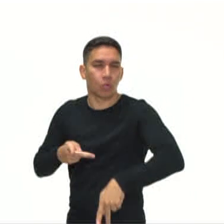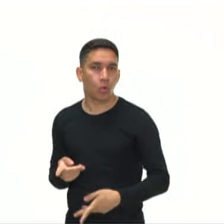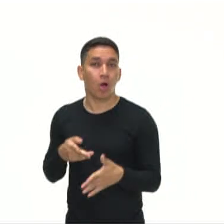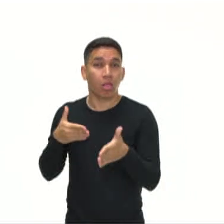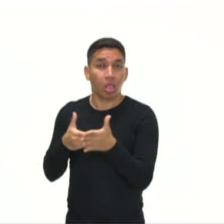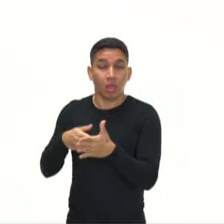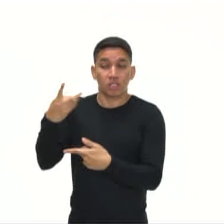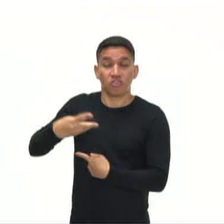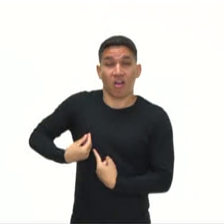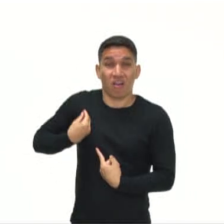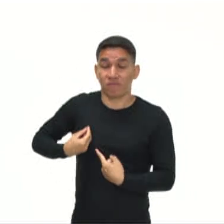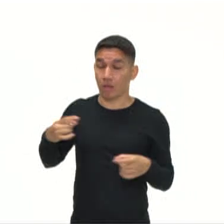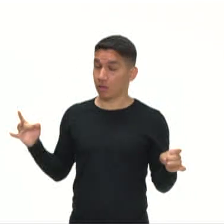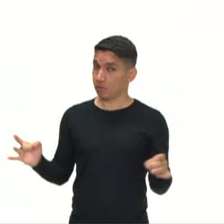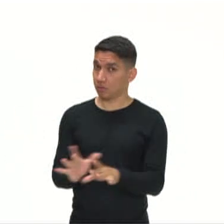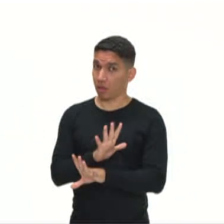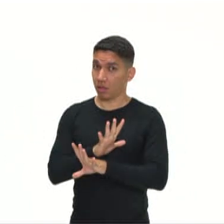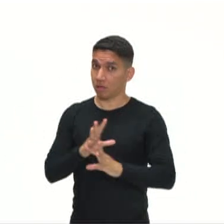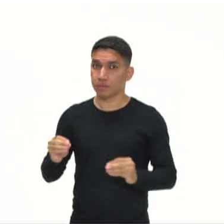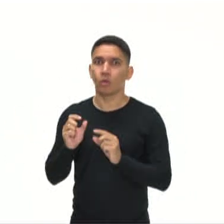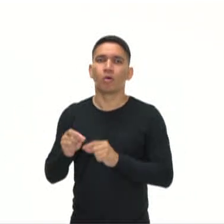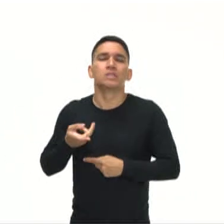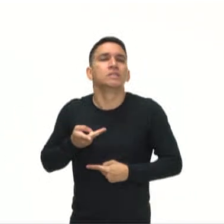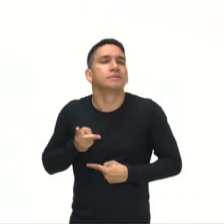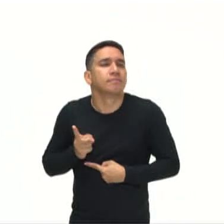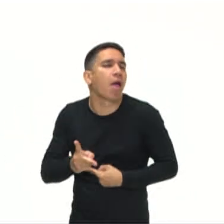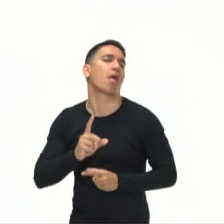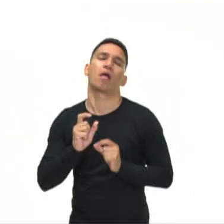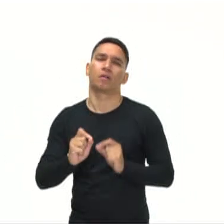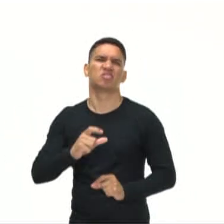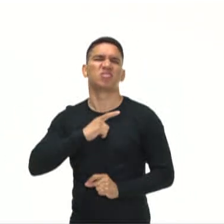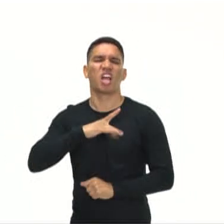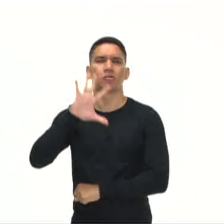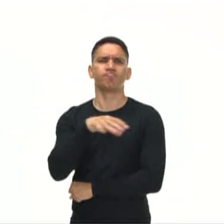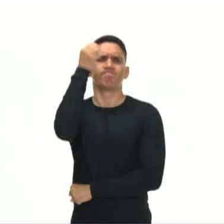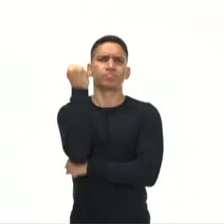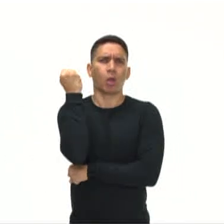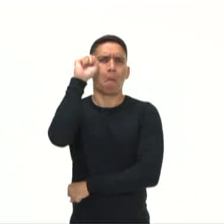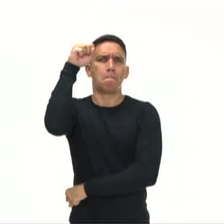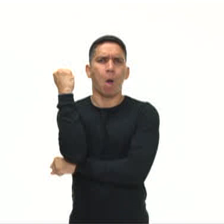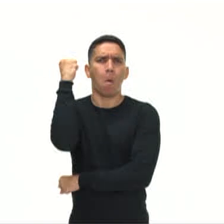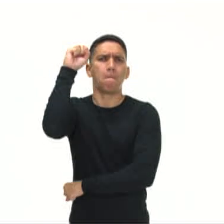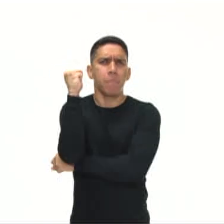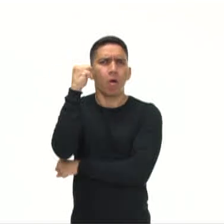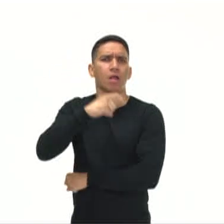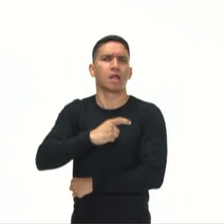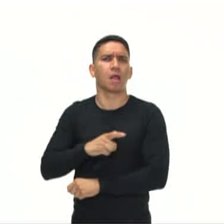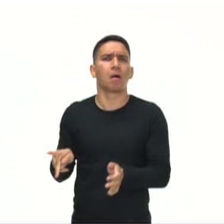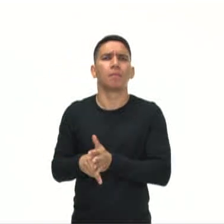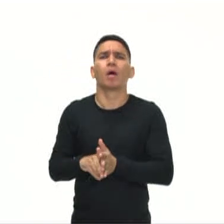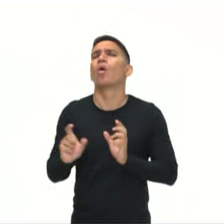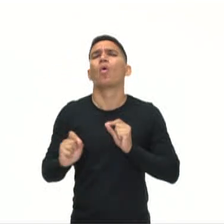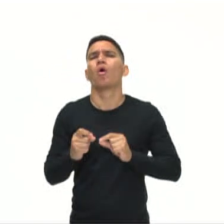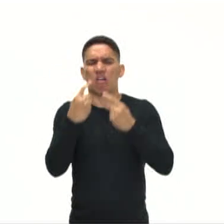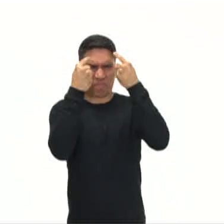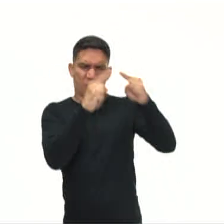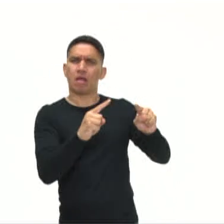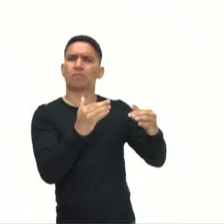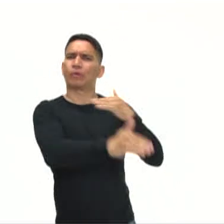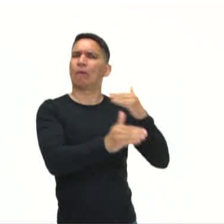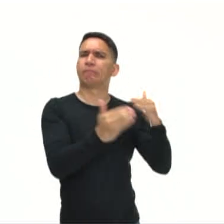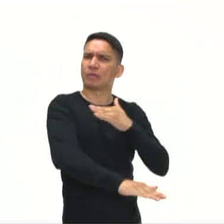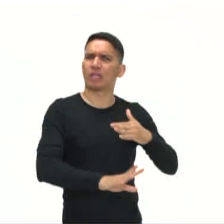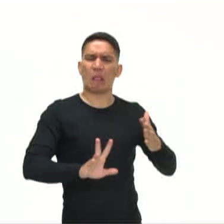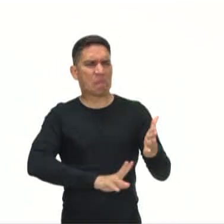vidas quase que por completo, sempre houveram formas de resistência desses povos em diáspora, seja por desobediências,